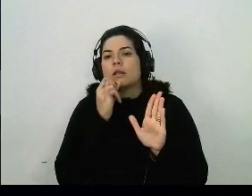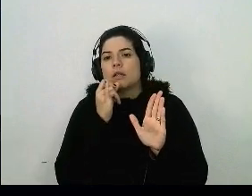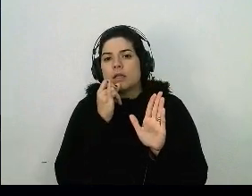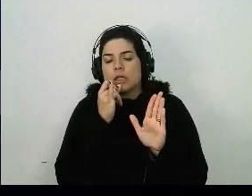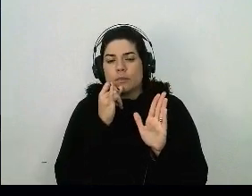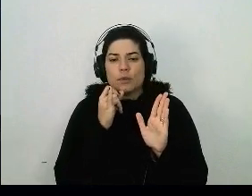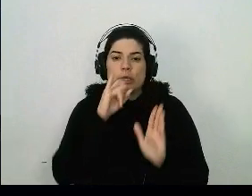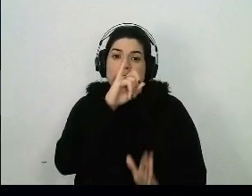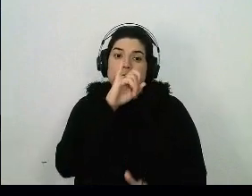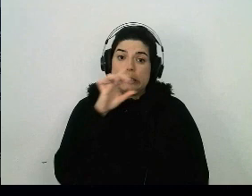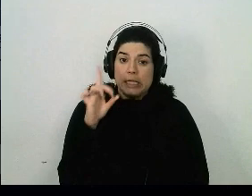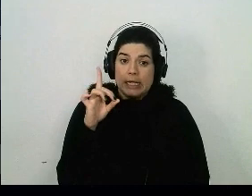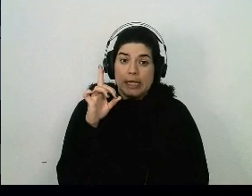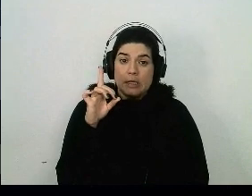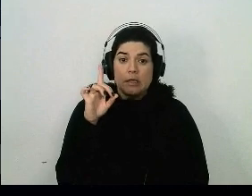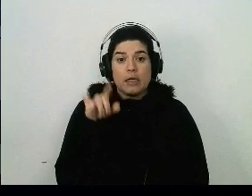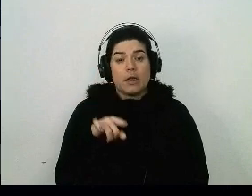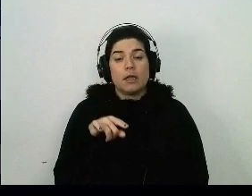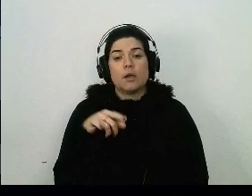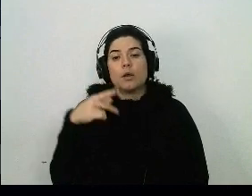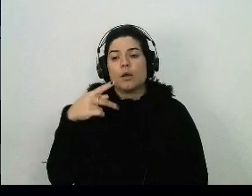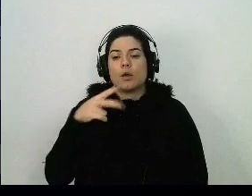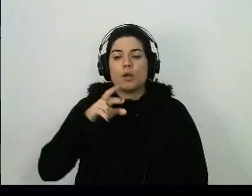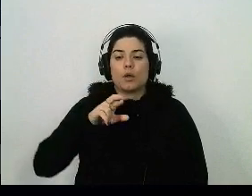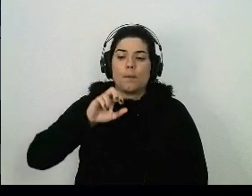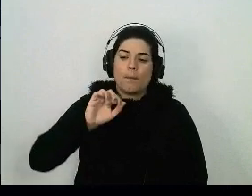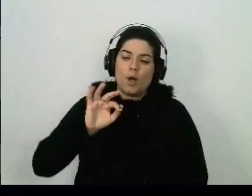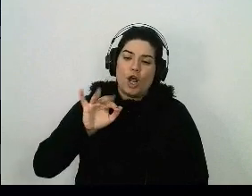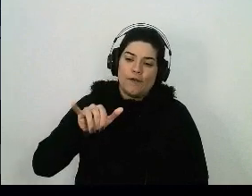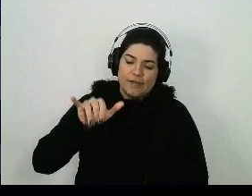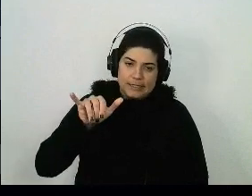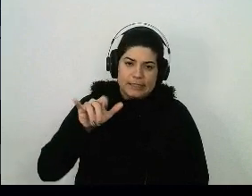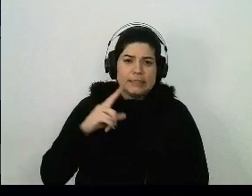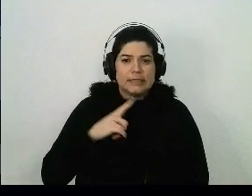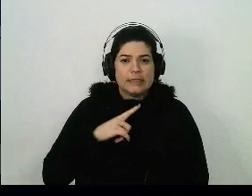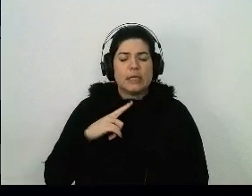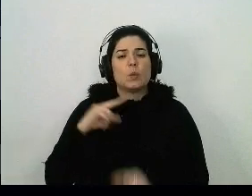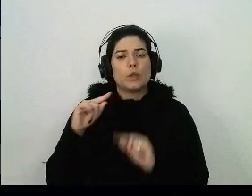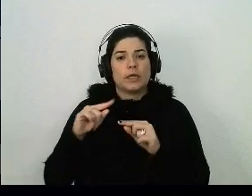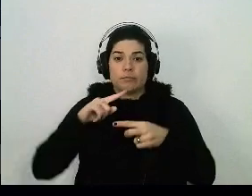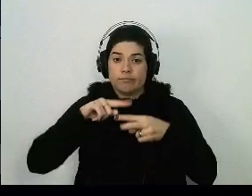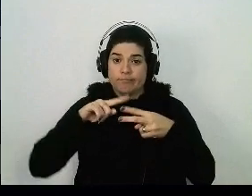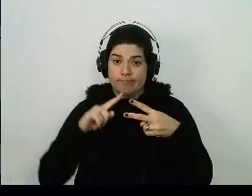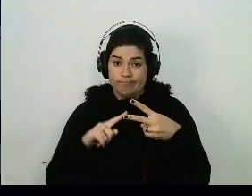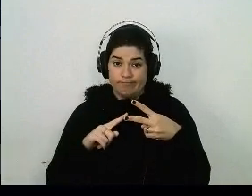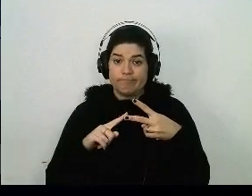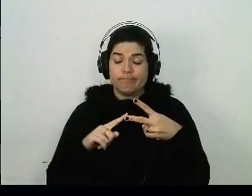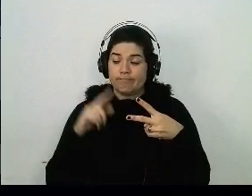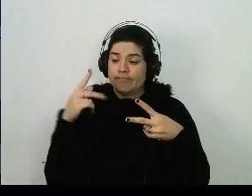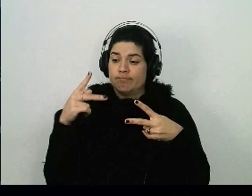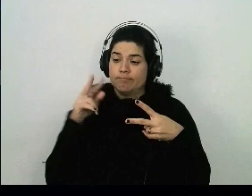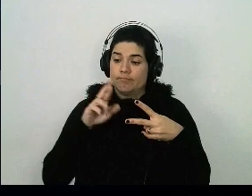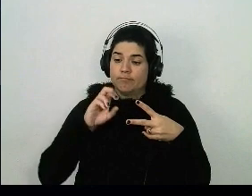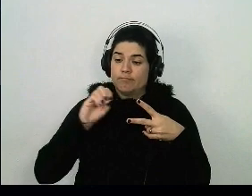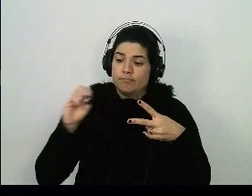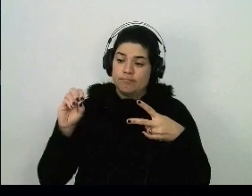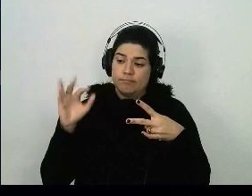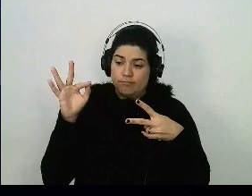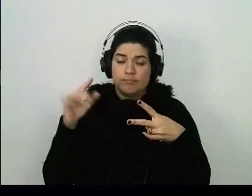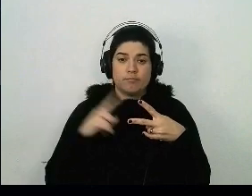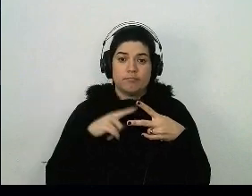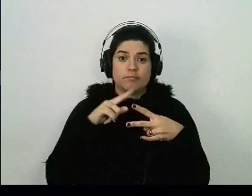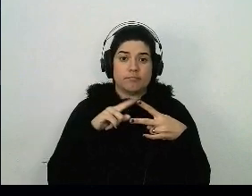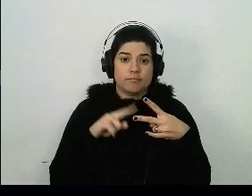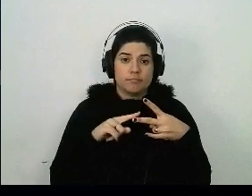o famoso Proof of Work, que antigamente existia dois tipos de validação de dados, Proof of